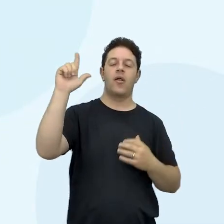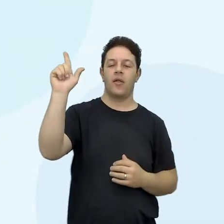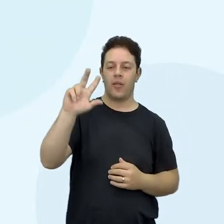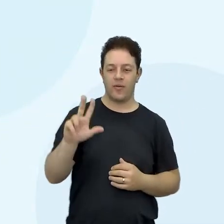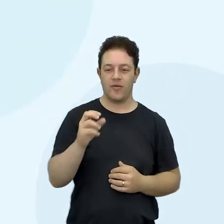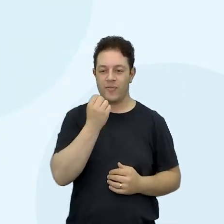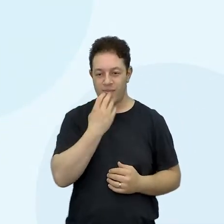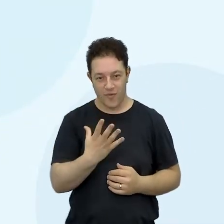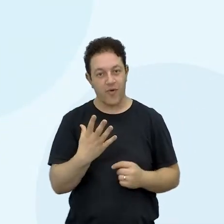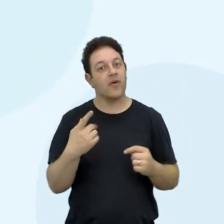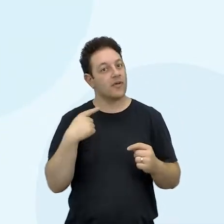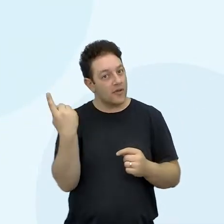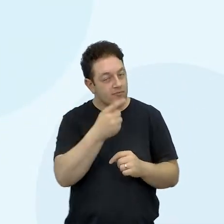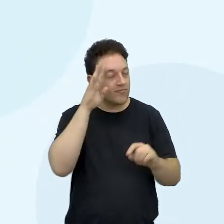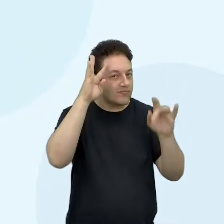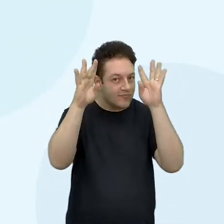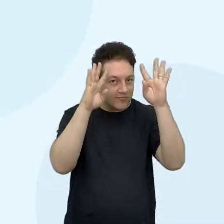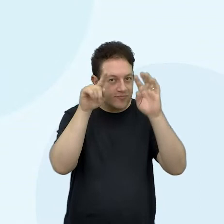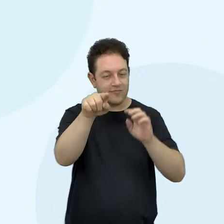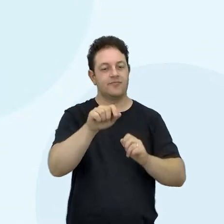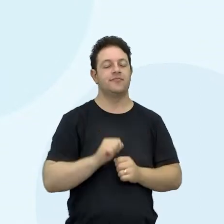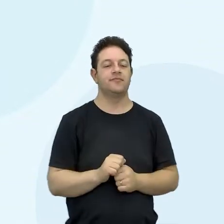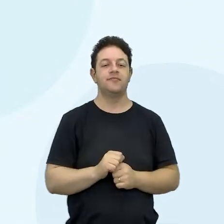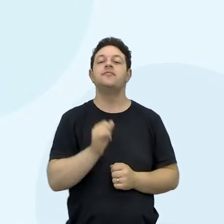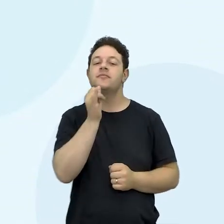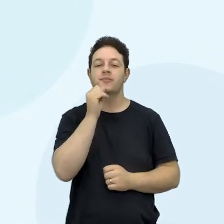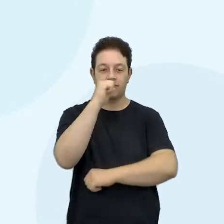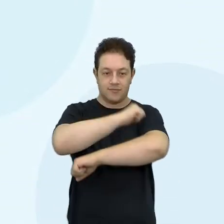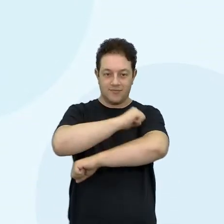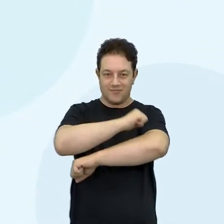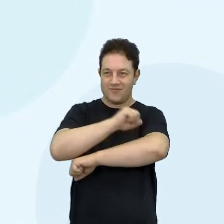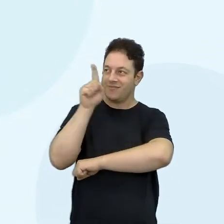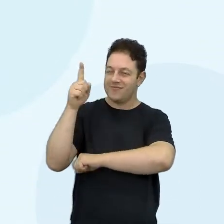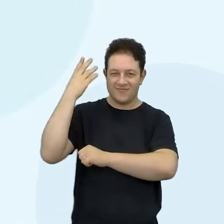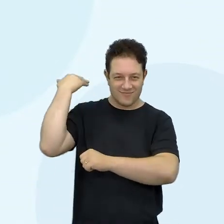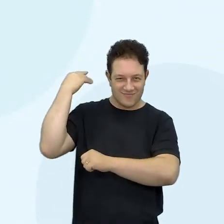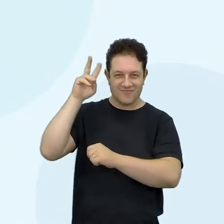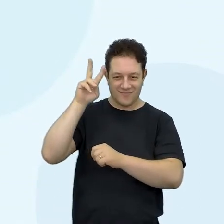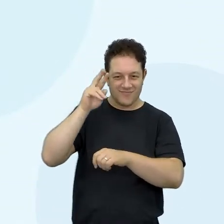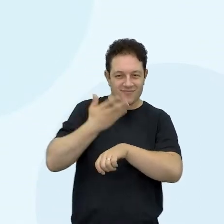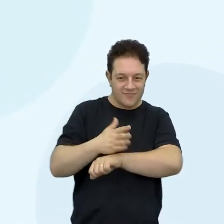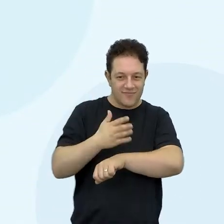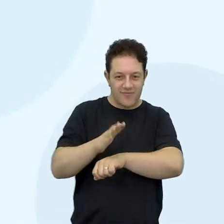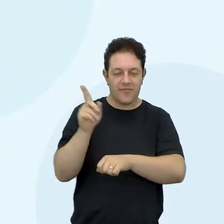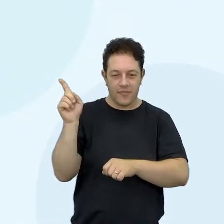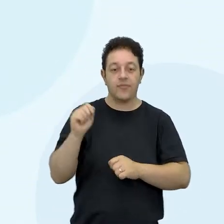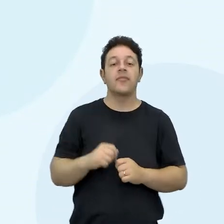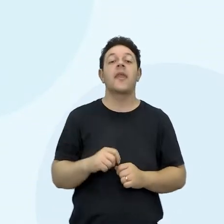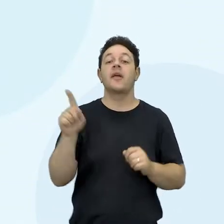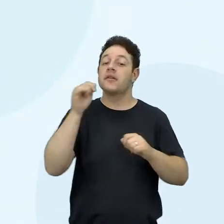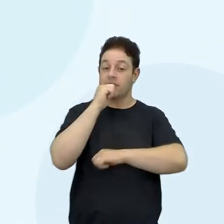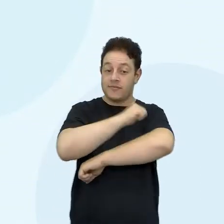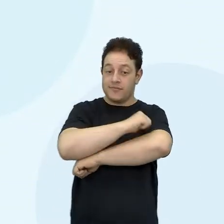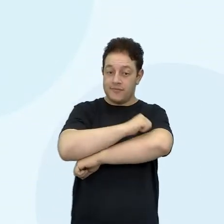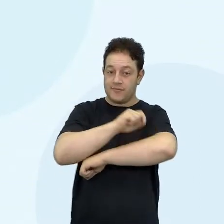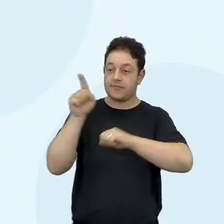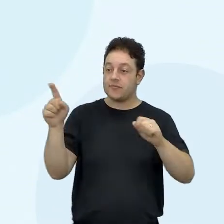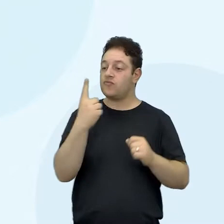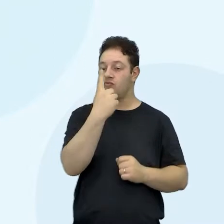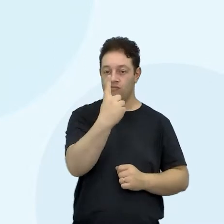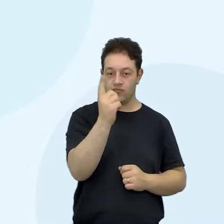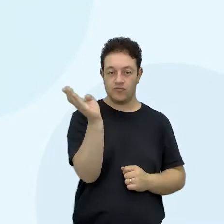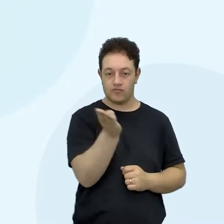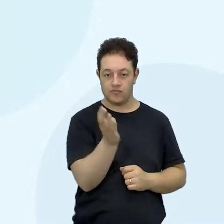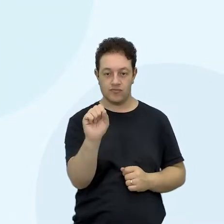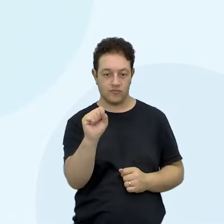essa questão que eu quero levantar com você. Essa janela, nesse exercício que a gente fez, a janela aqui especificada com 1/8